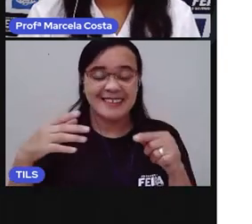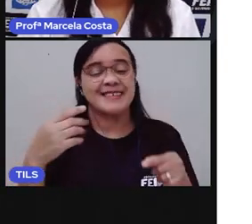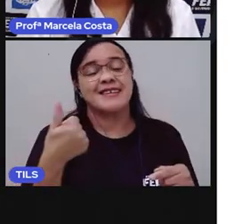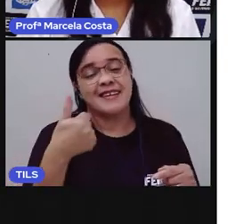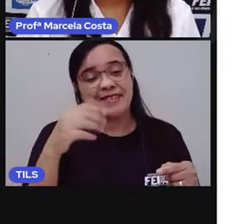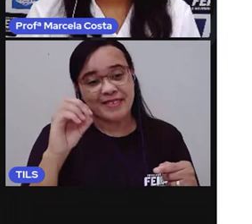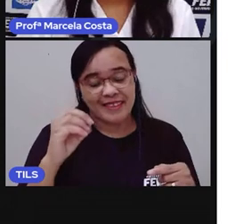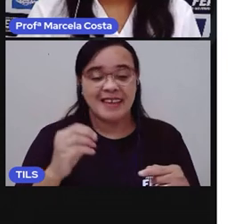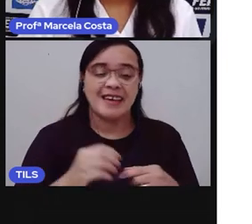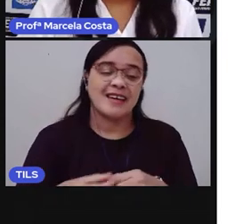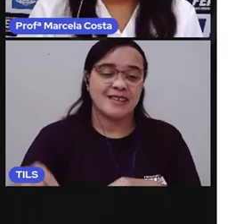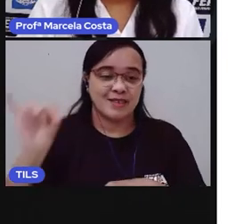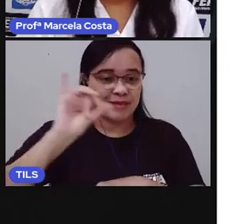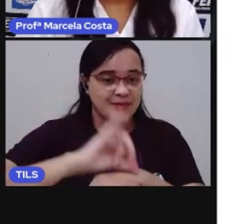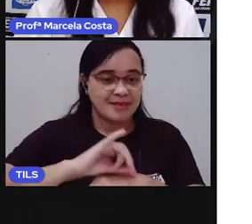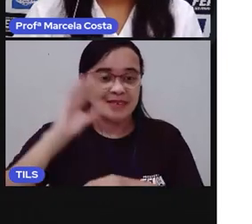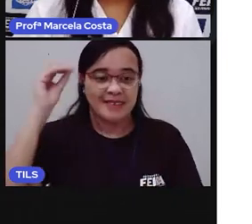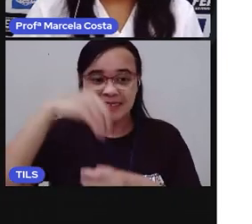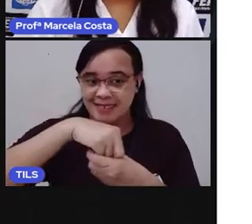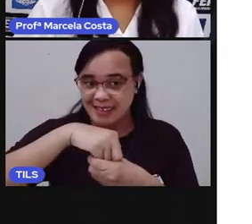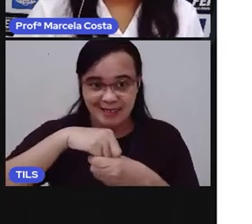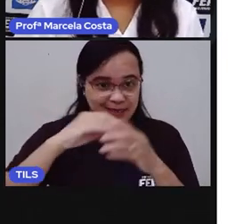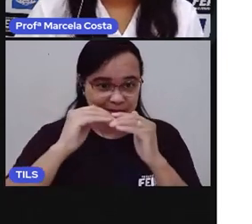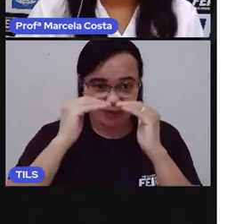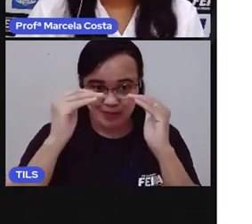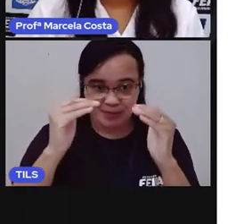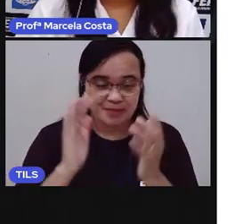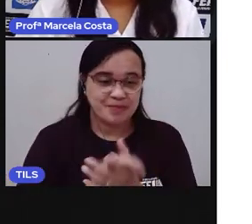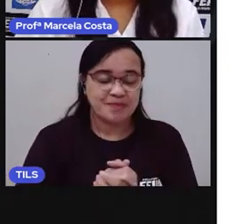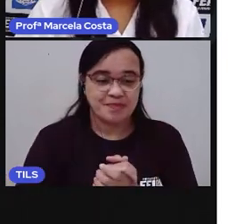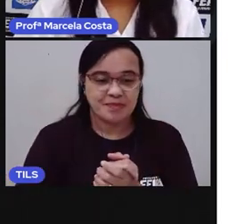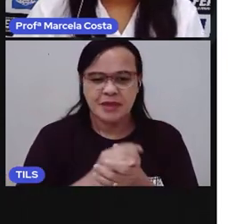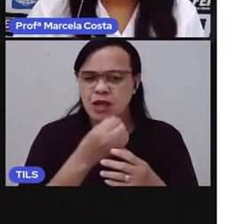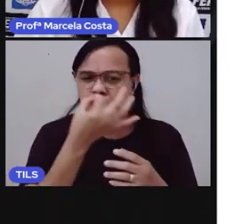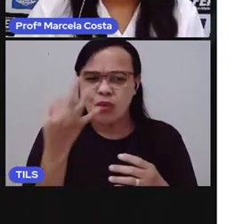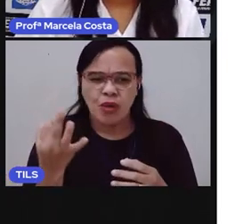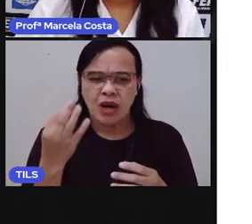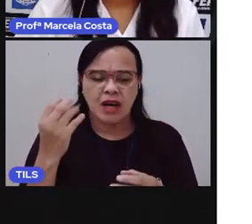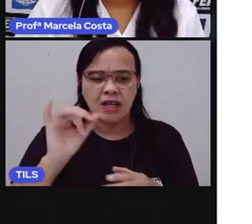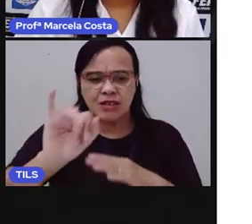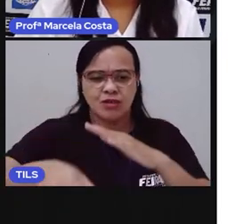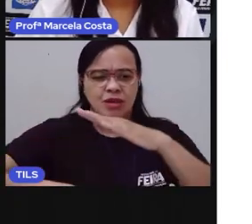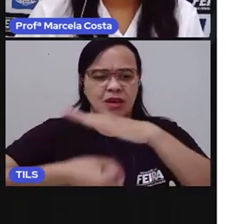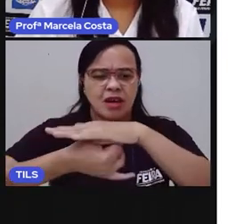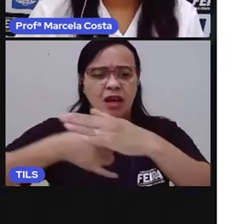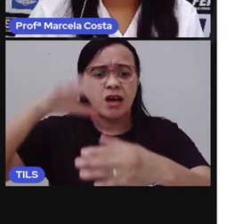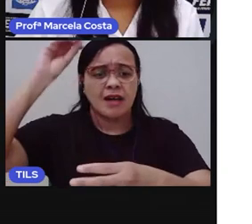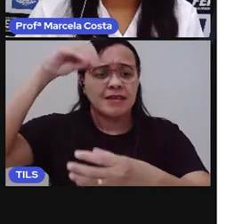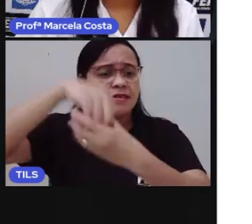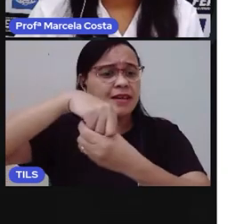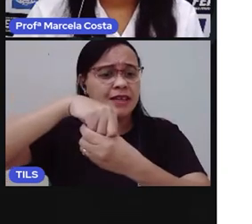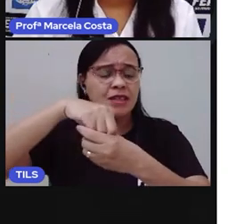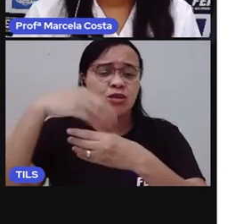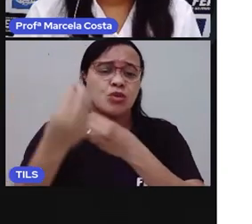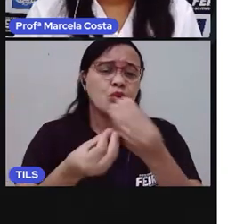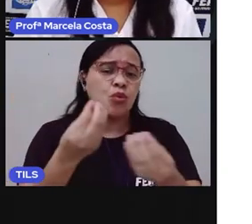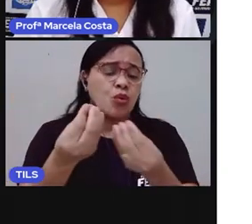parte superior da boca. E quantos dentes tem na parte inferior da